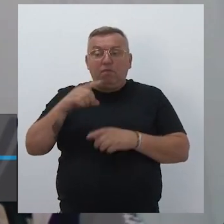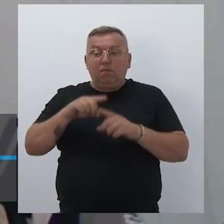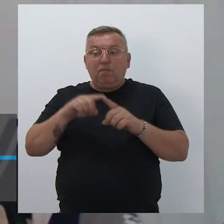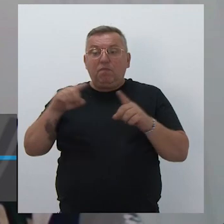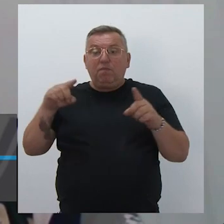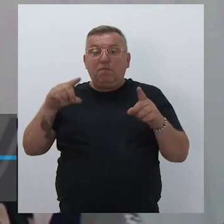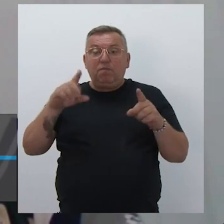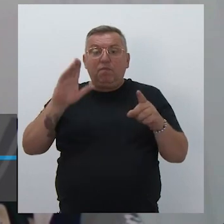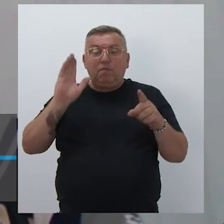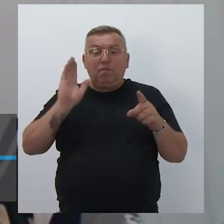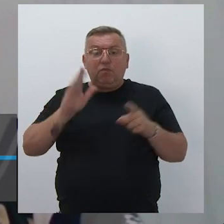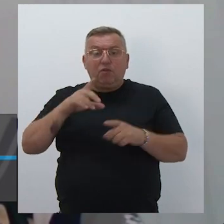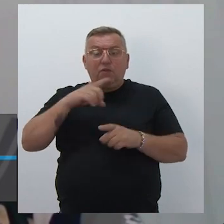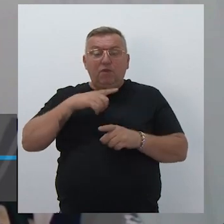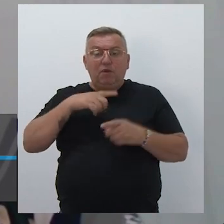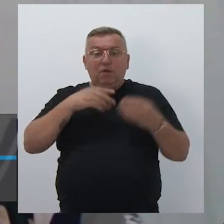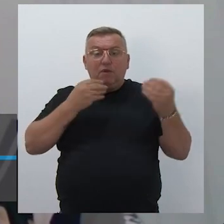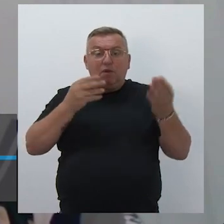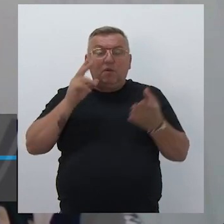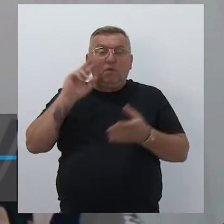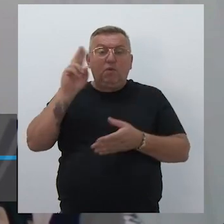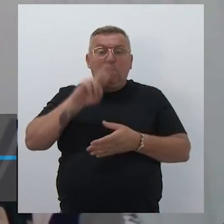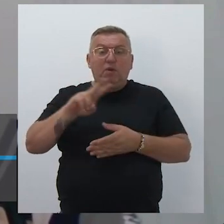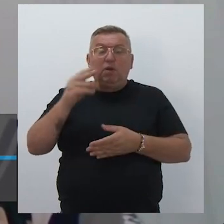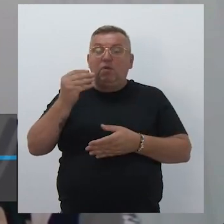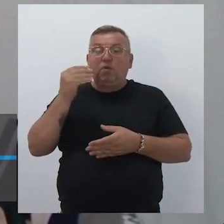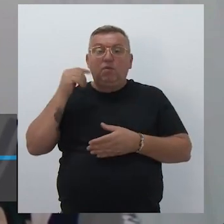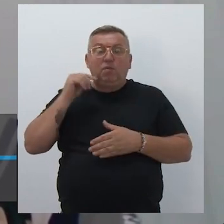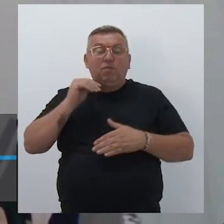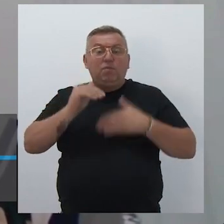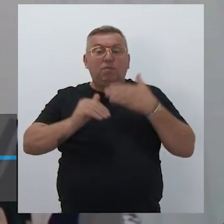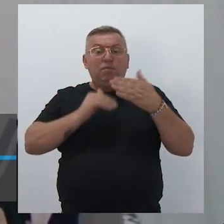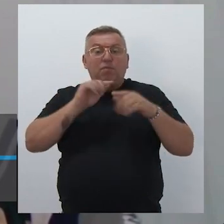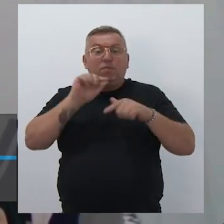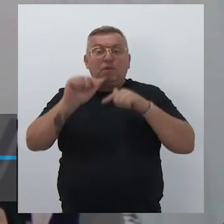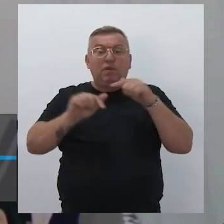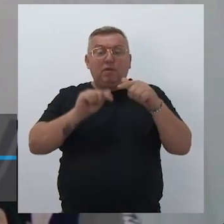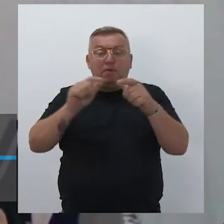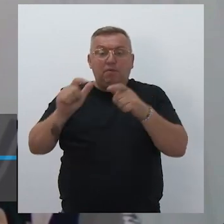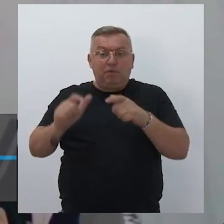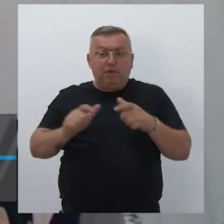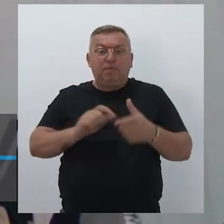mas já dando um olhar de como desenvolver esse trabalho por área, professora.